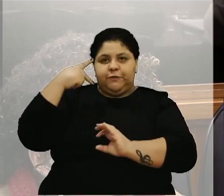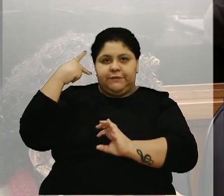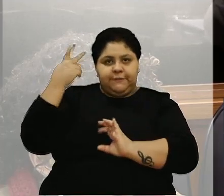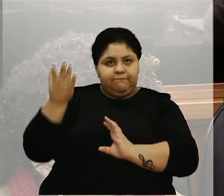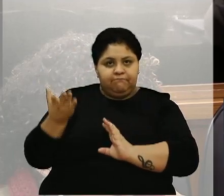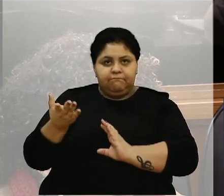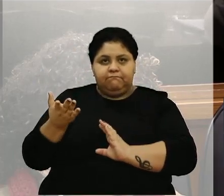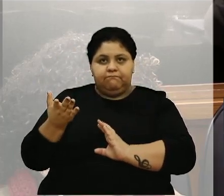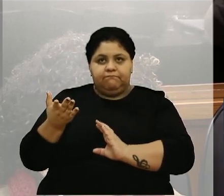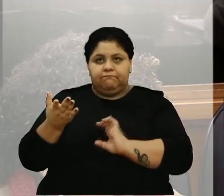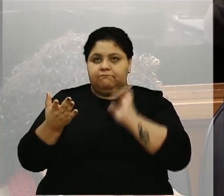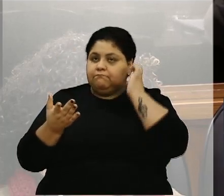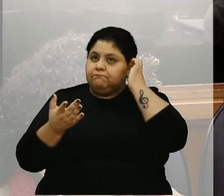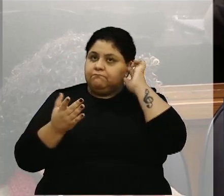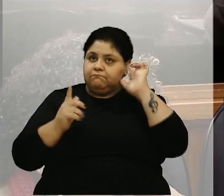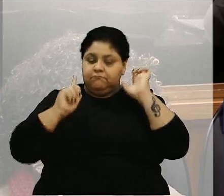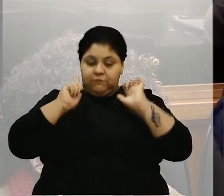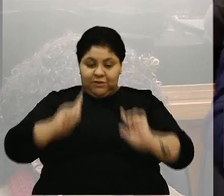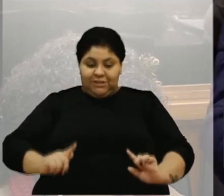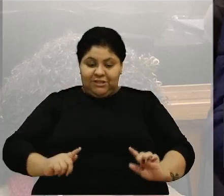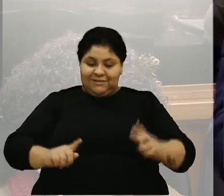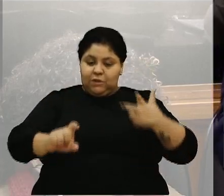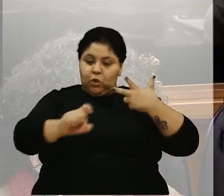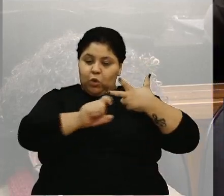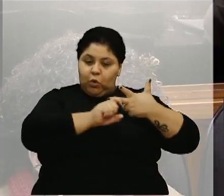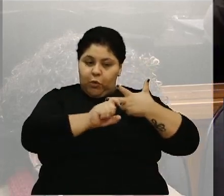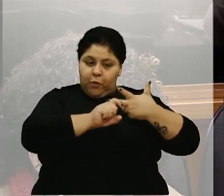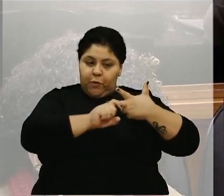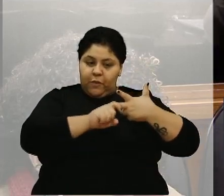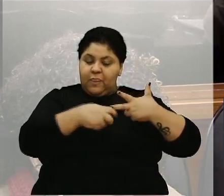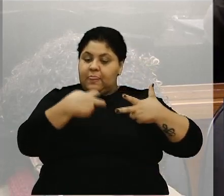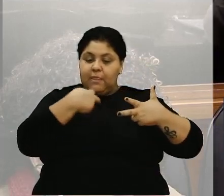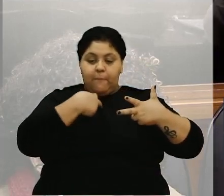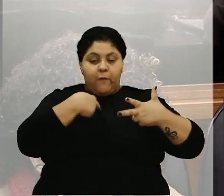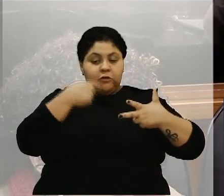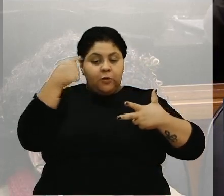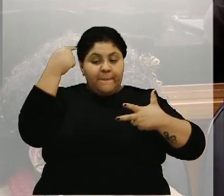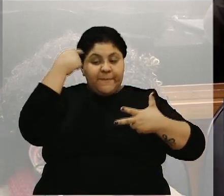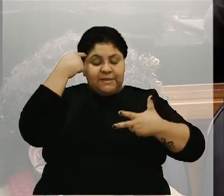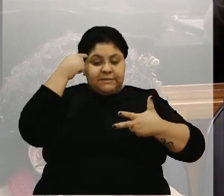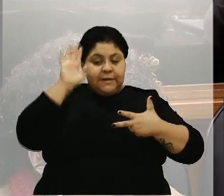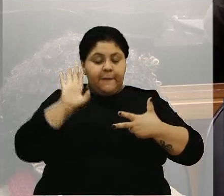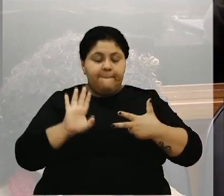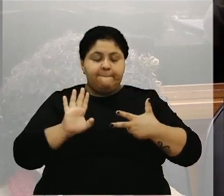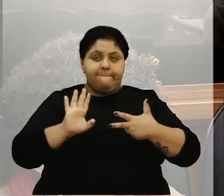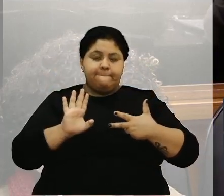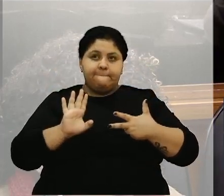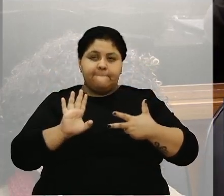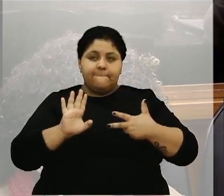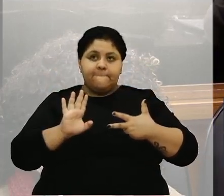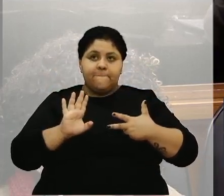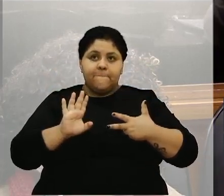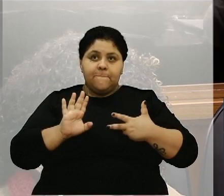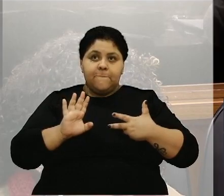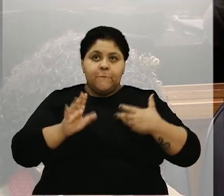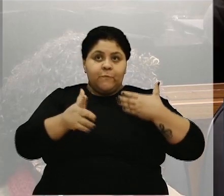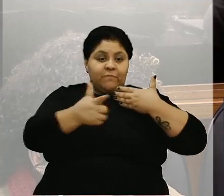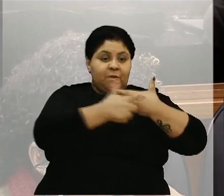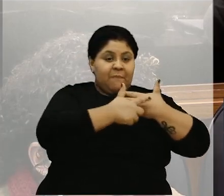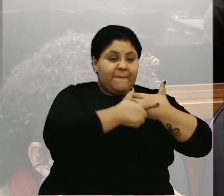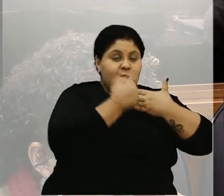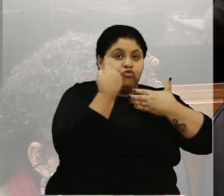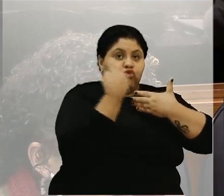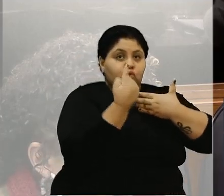mais pensar em gestão no executivo, não se pode mais pensar em o papel de um